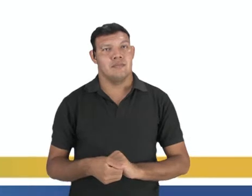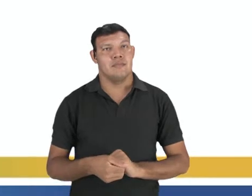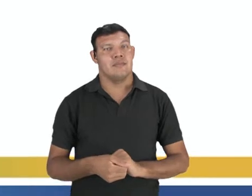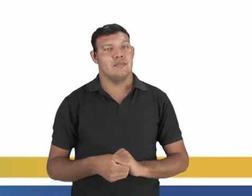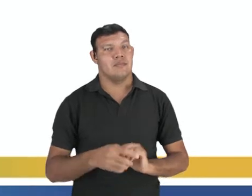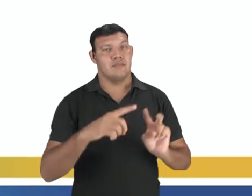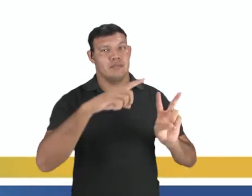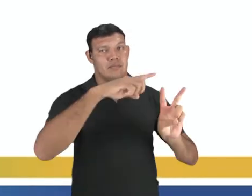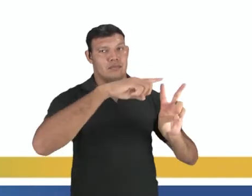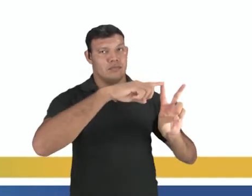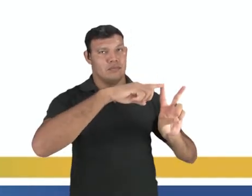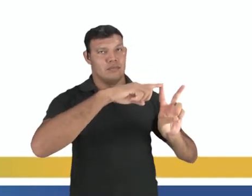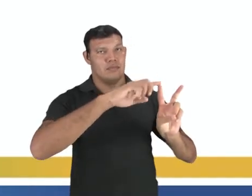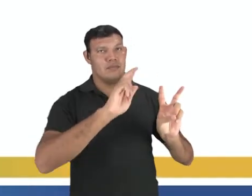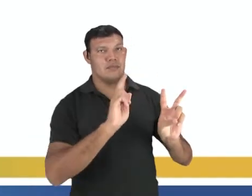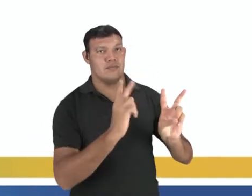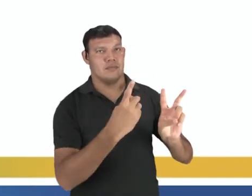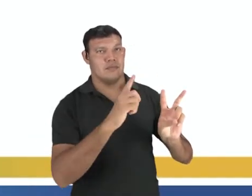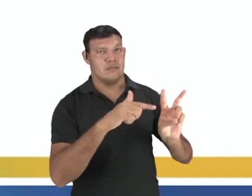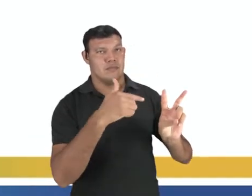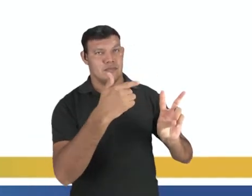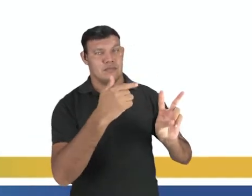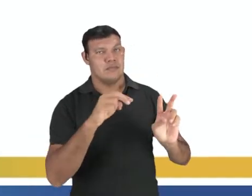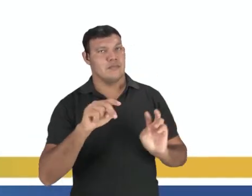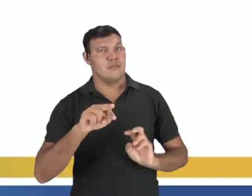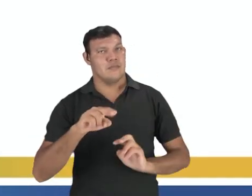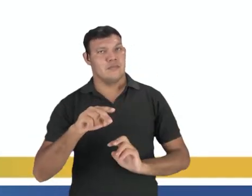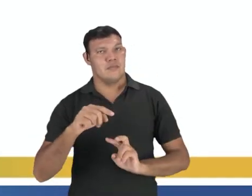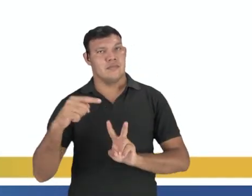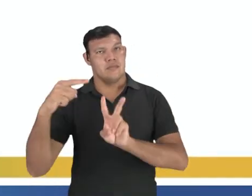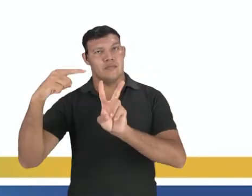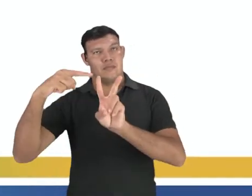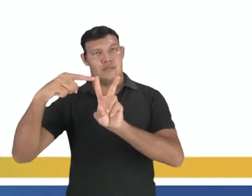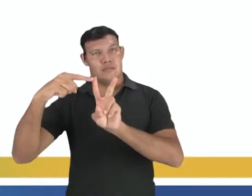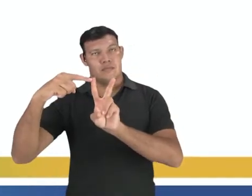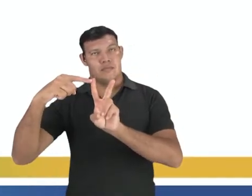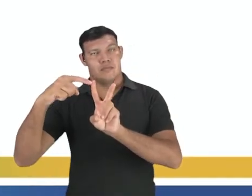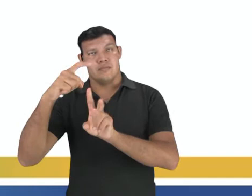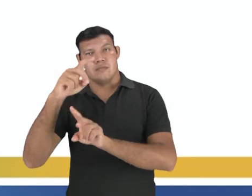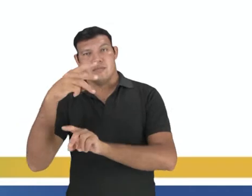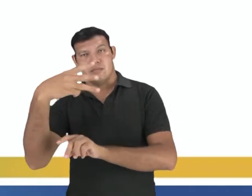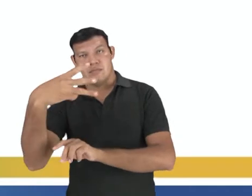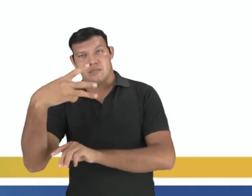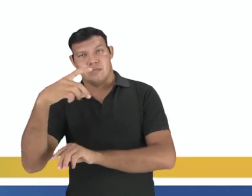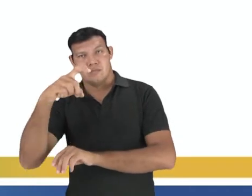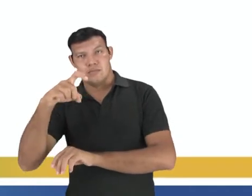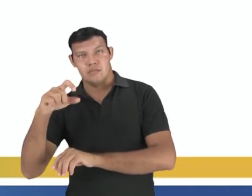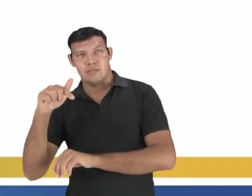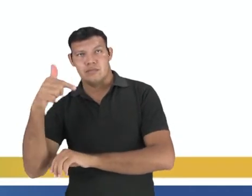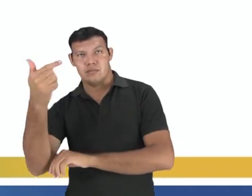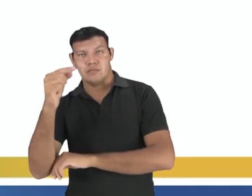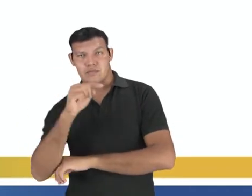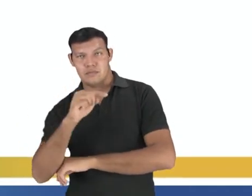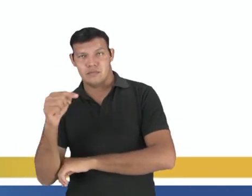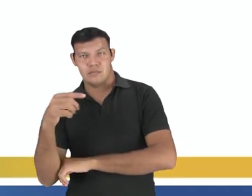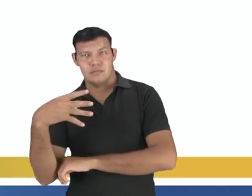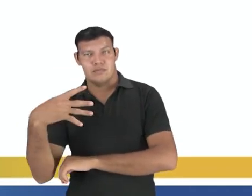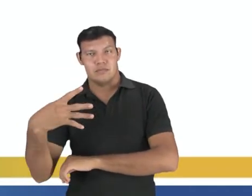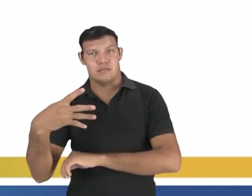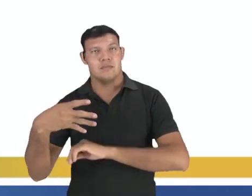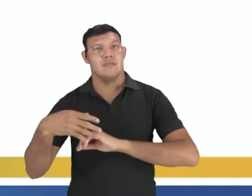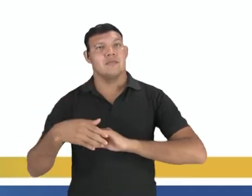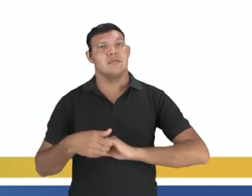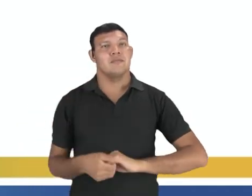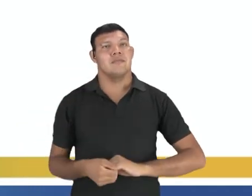Nós temos embaixo a raiz de h ao quadrado, que é igual a raiz de 3x ao